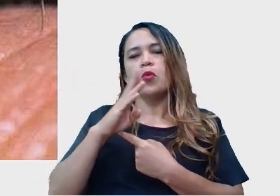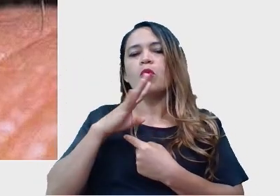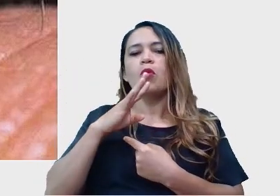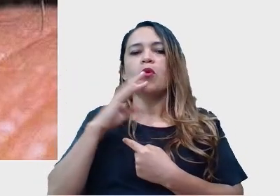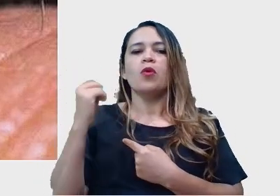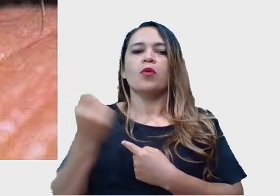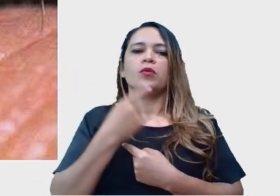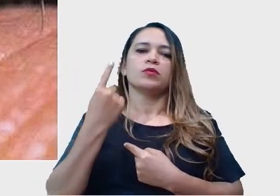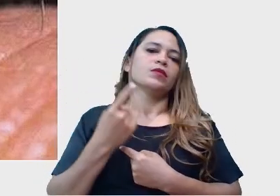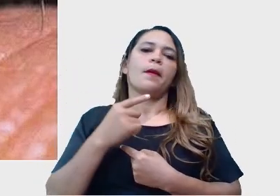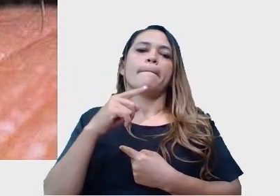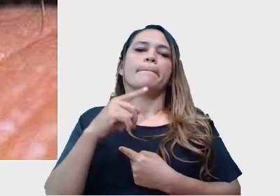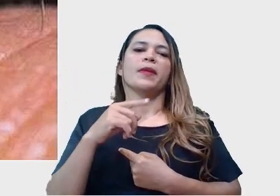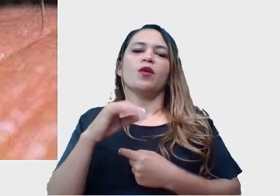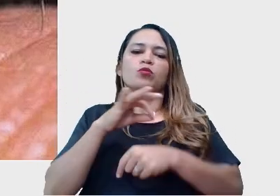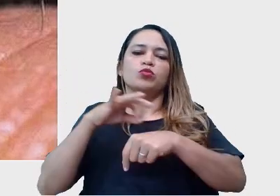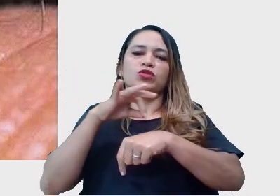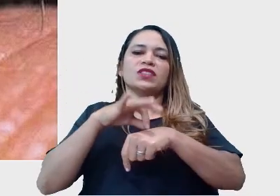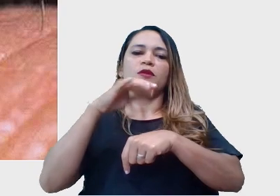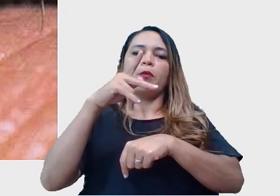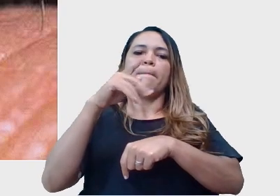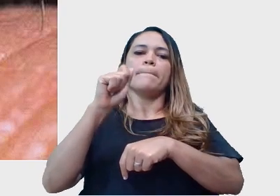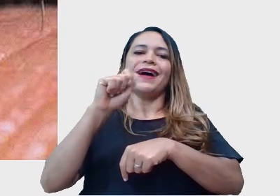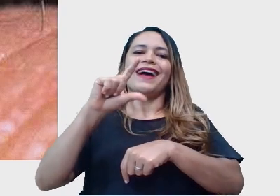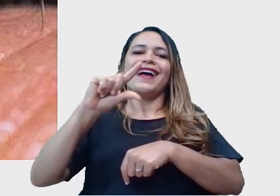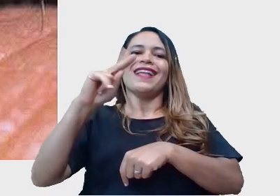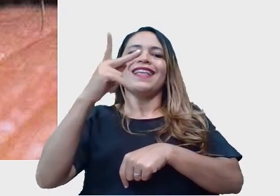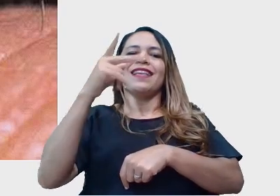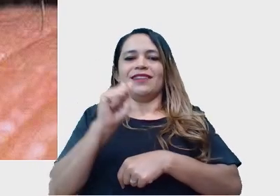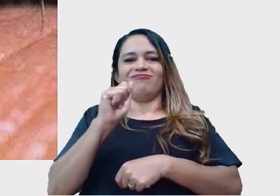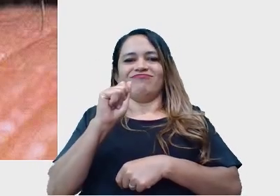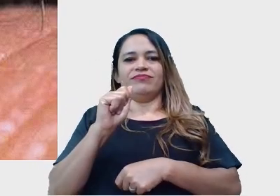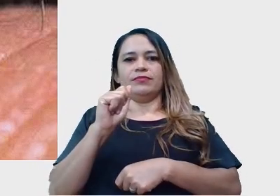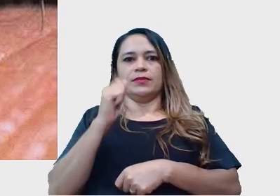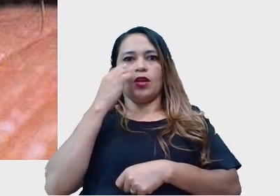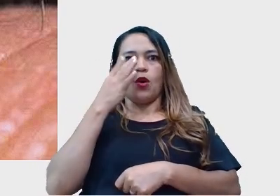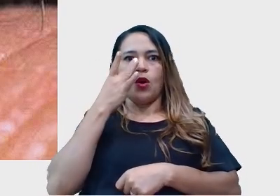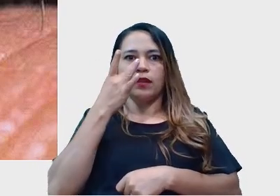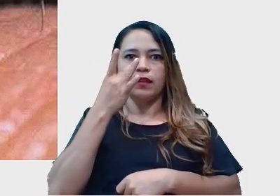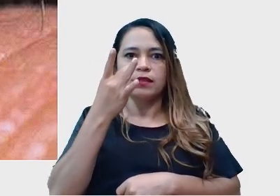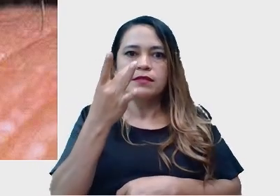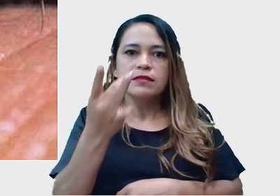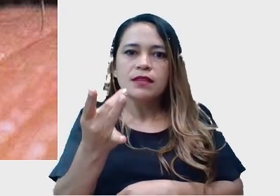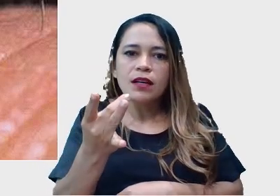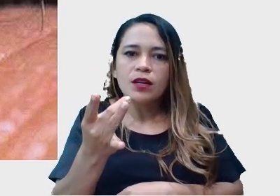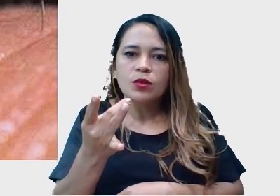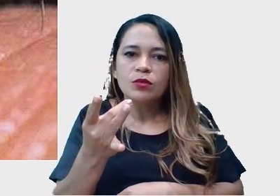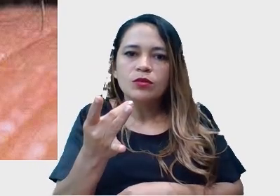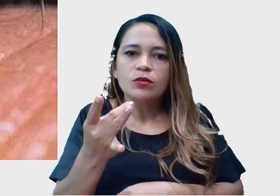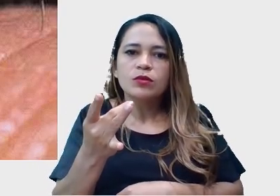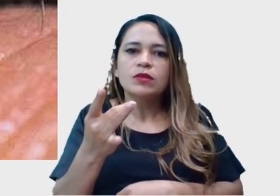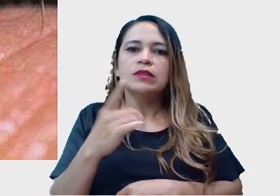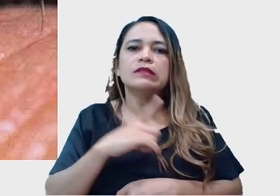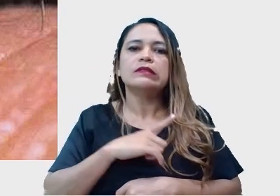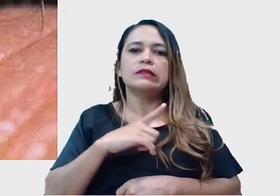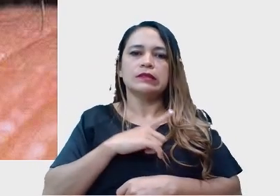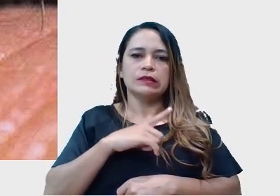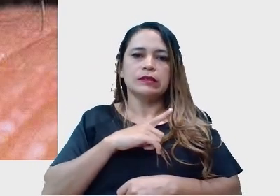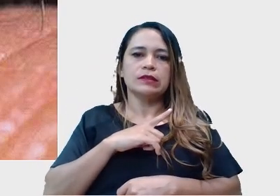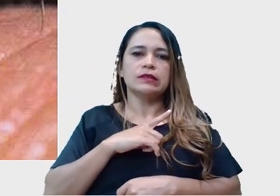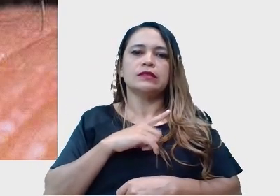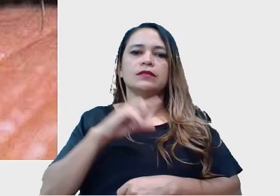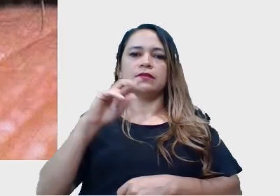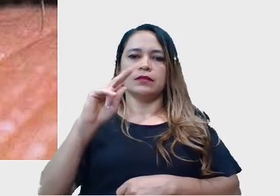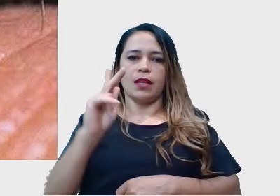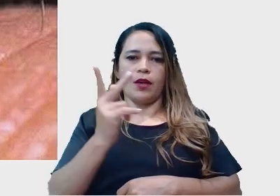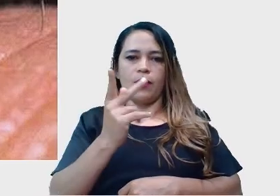é mosquito palha ou então birigui. Então vamos tomar atenção para isso, ó. Como agora tem um mosquito que traz a